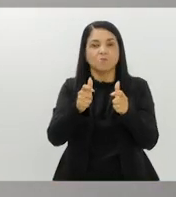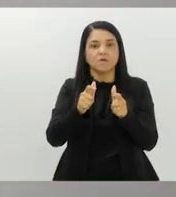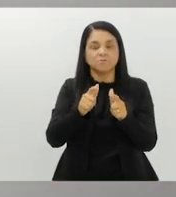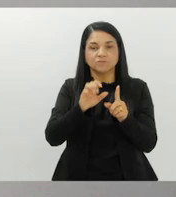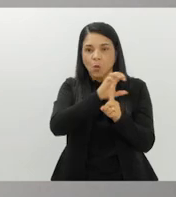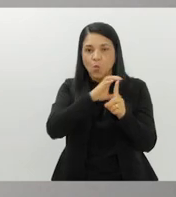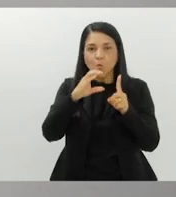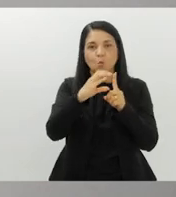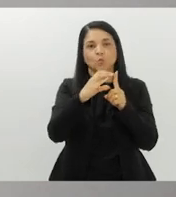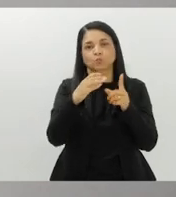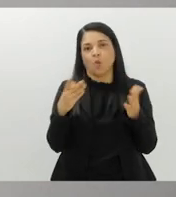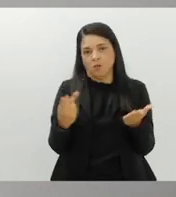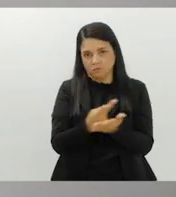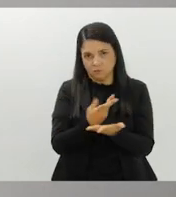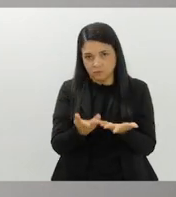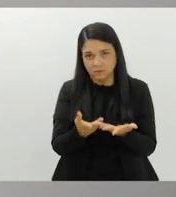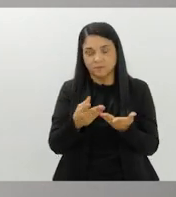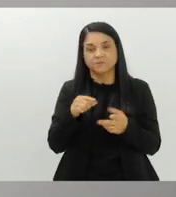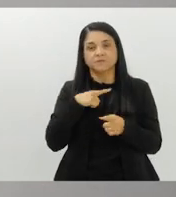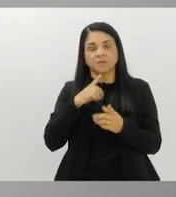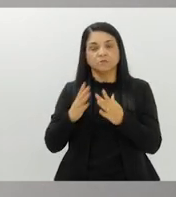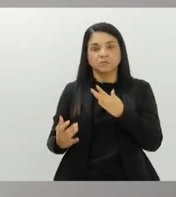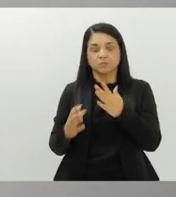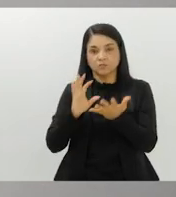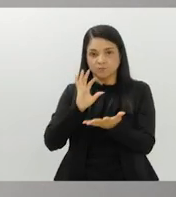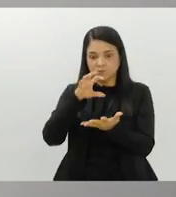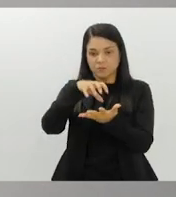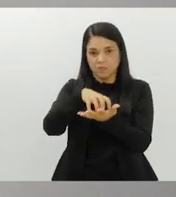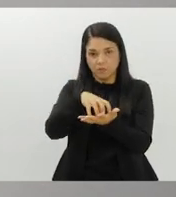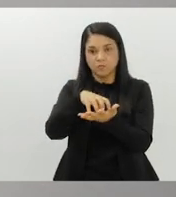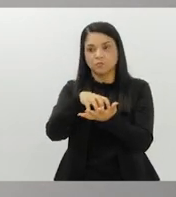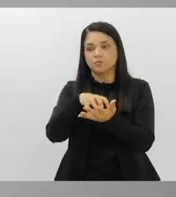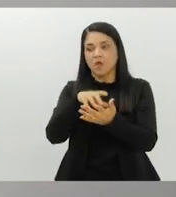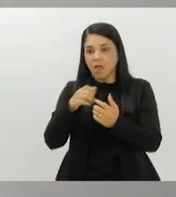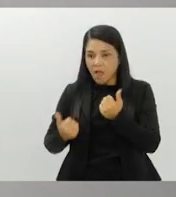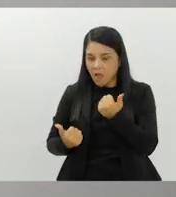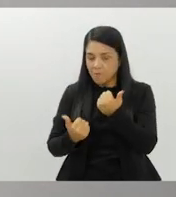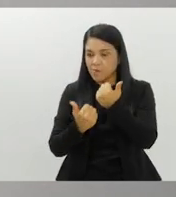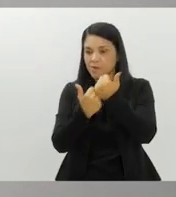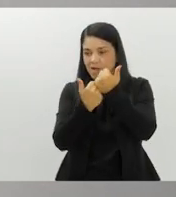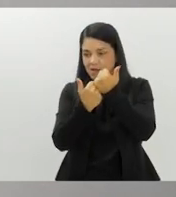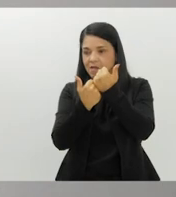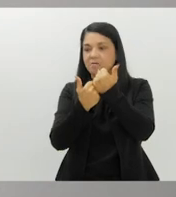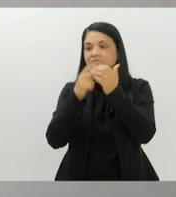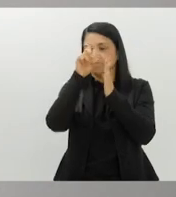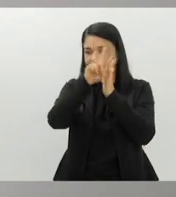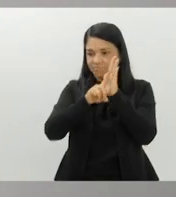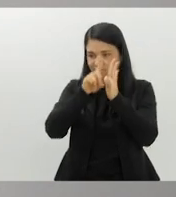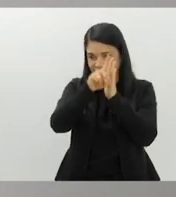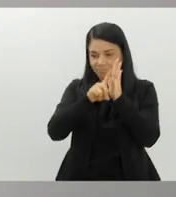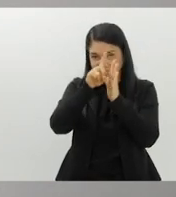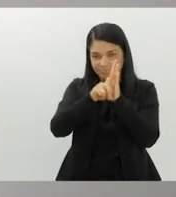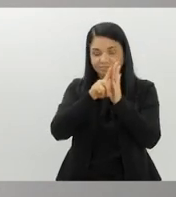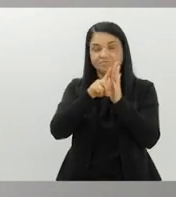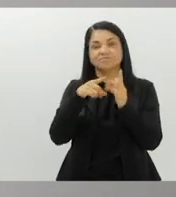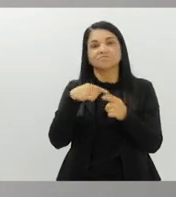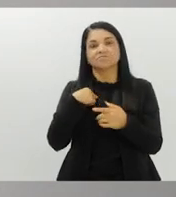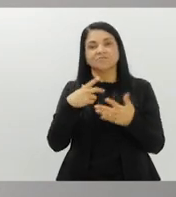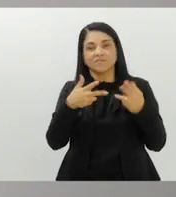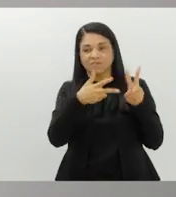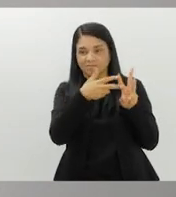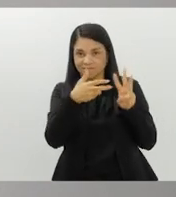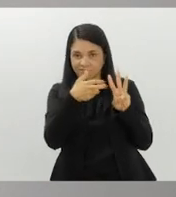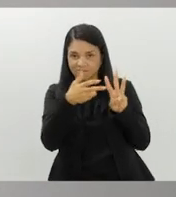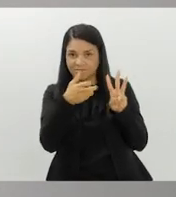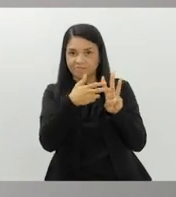O nosso centro tem como uma das diretrizes apoiar e promover projetos indígenas, projetos originários, e tanto